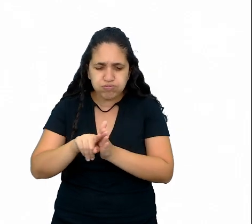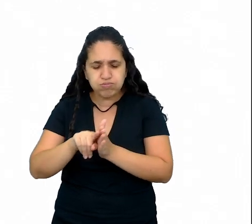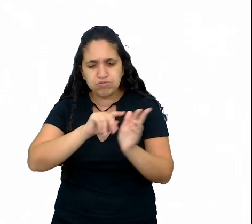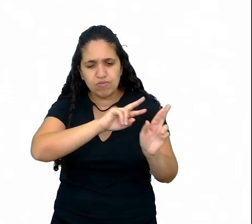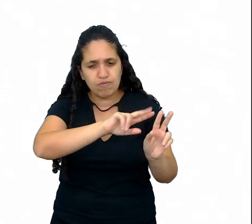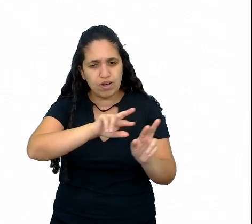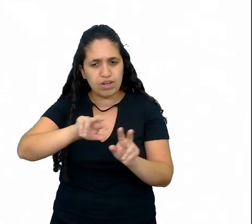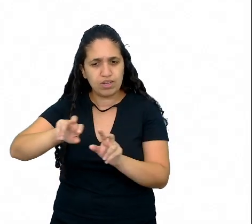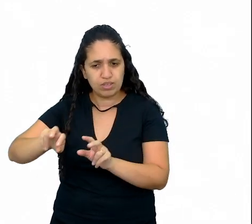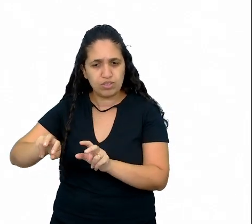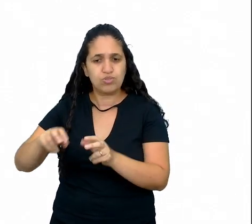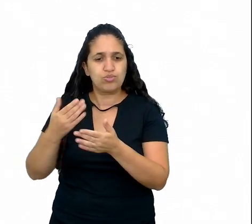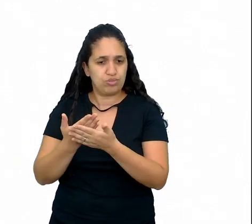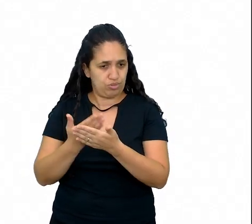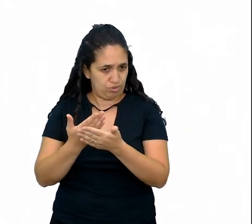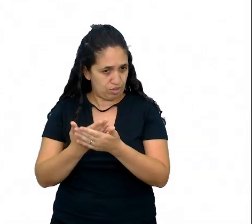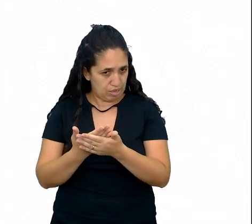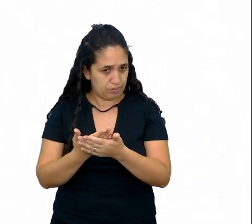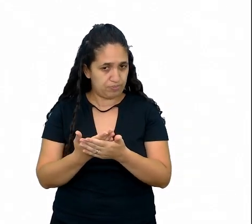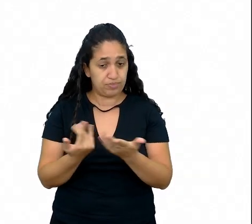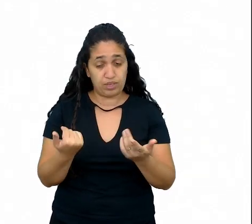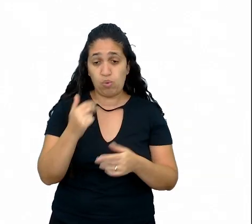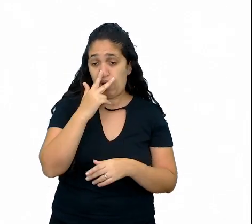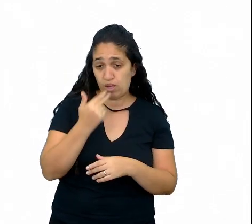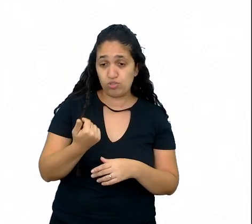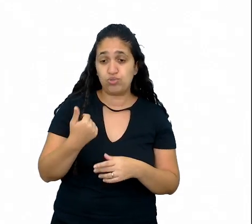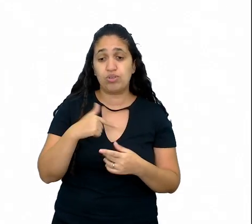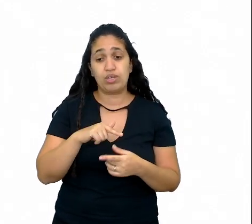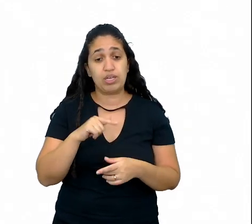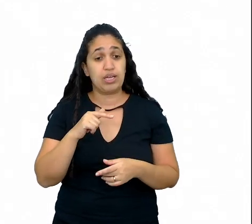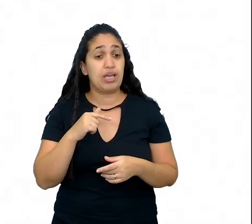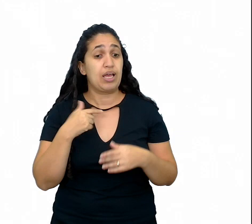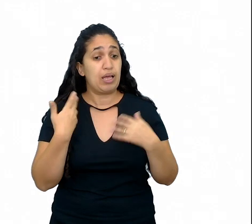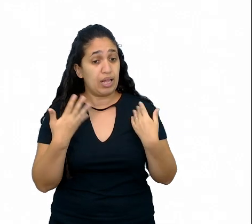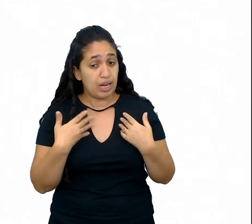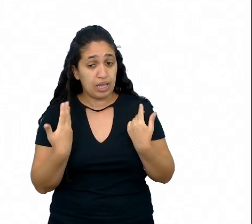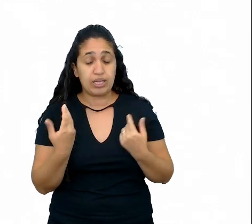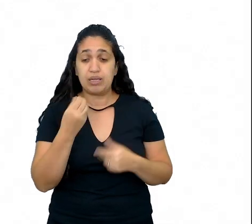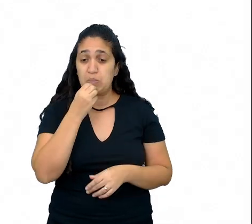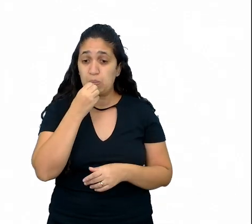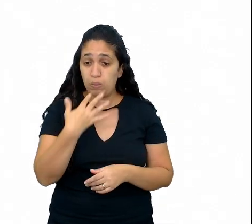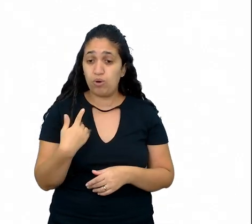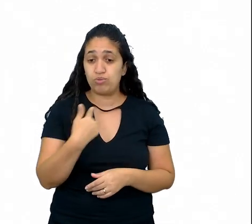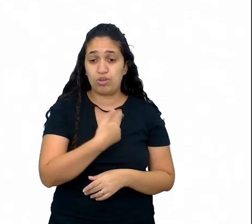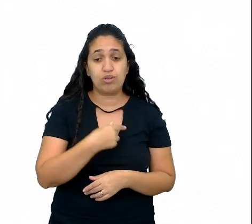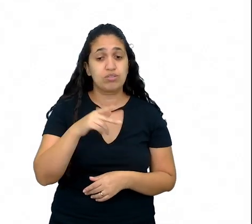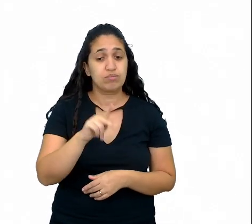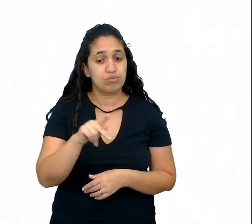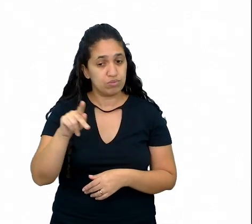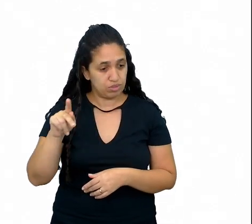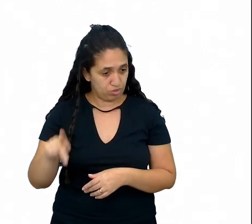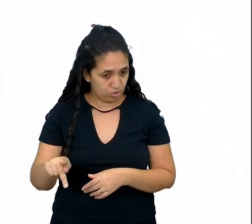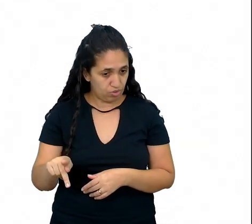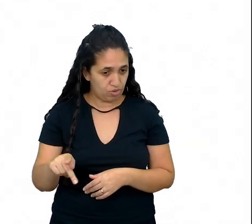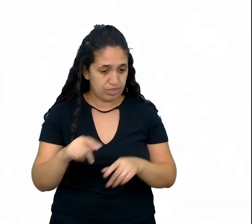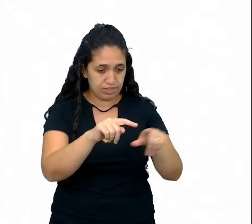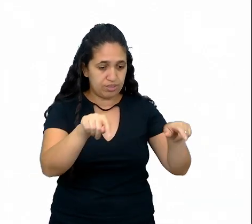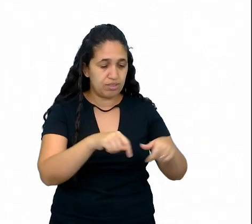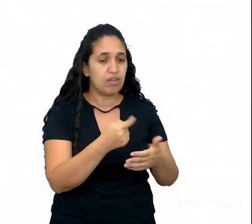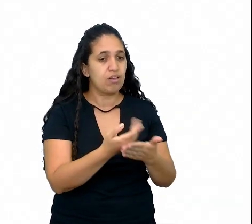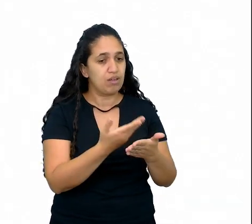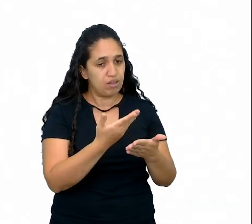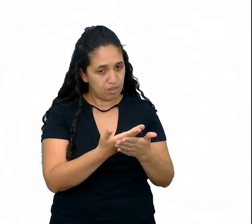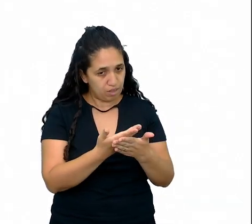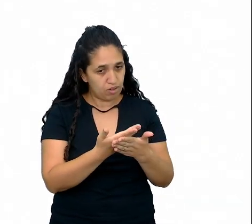né? Eu acho que, assim, é uma grande alegria para nós, como professores, ali em sala de